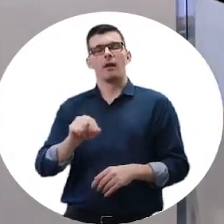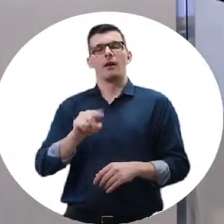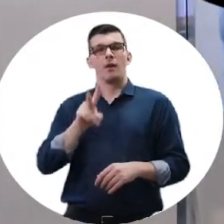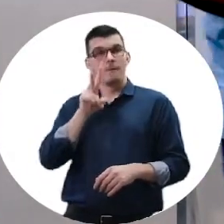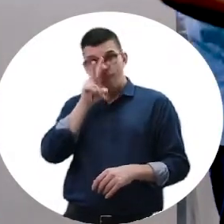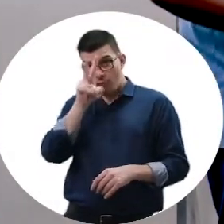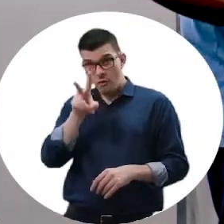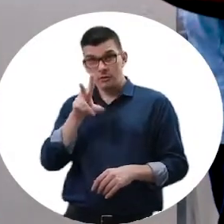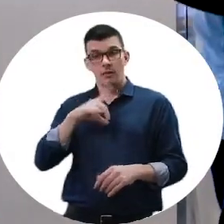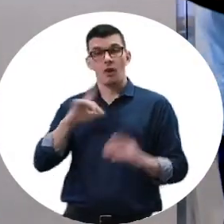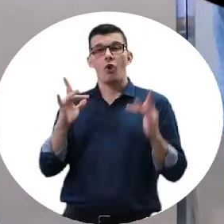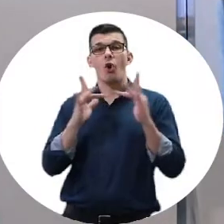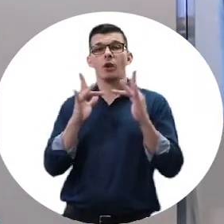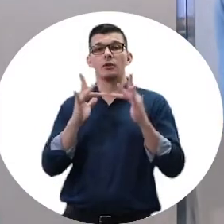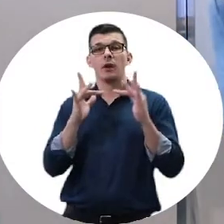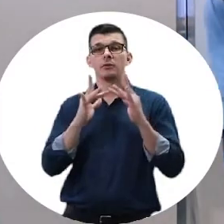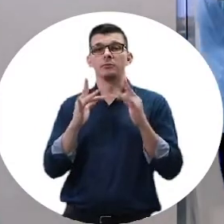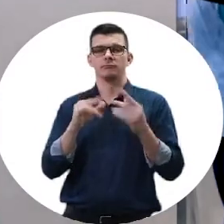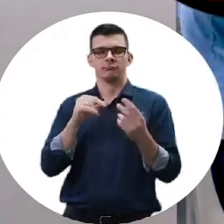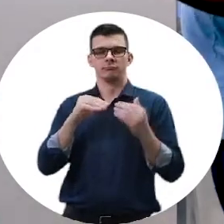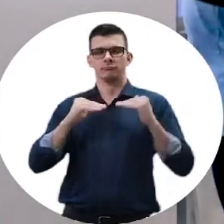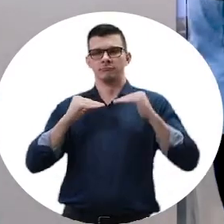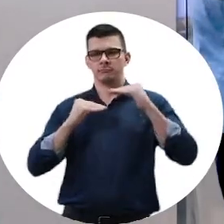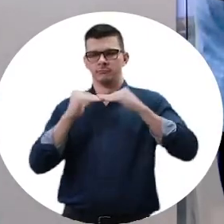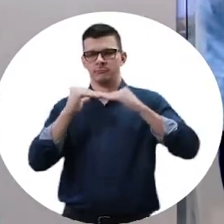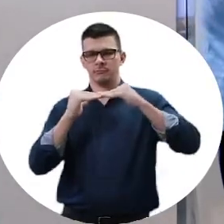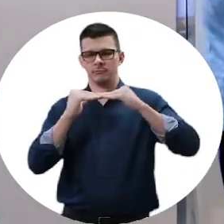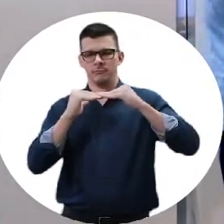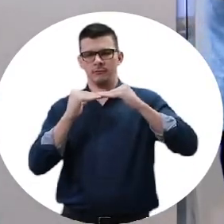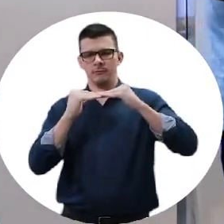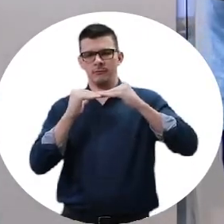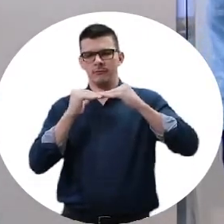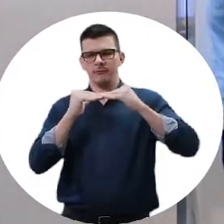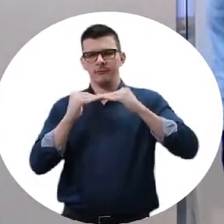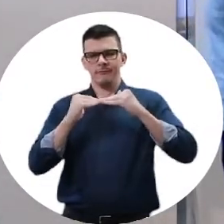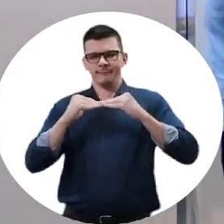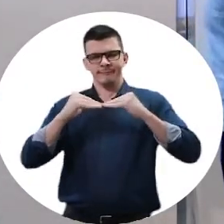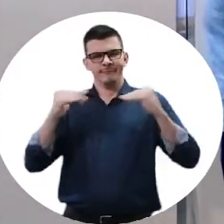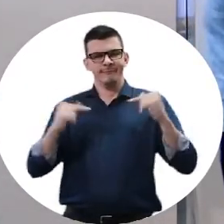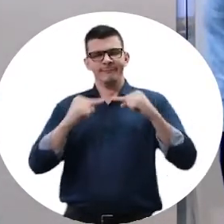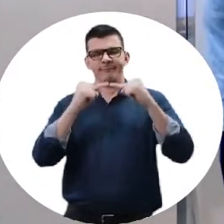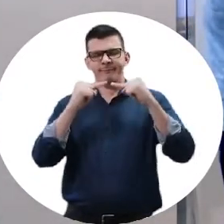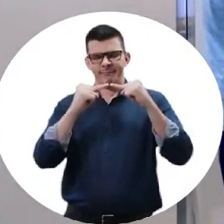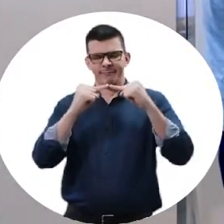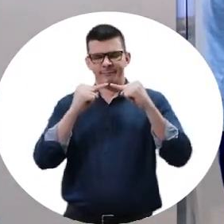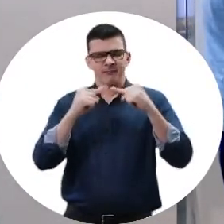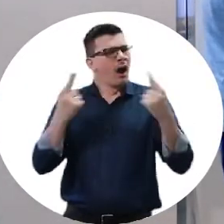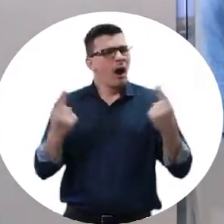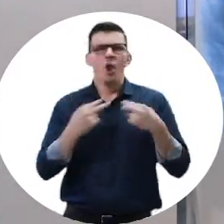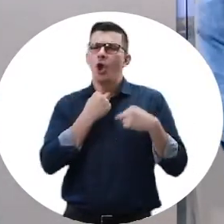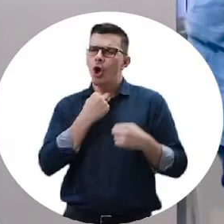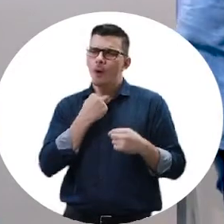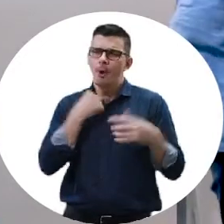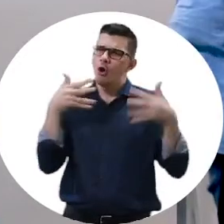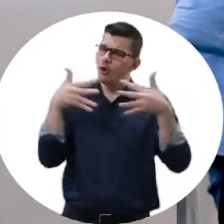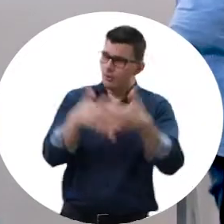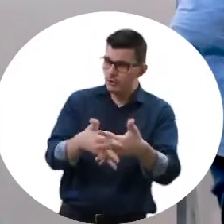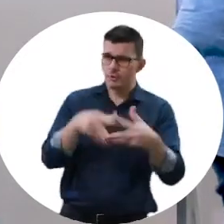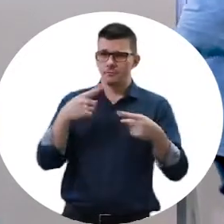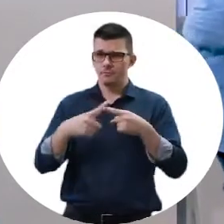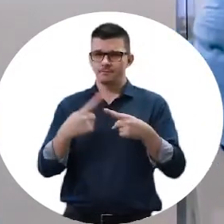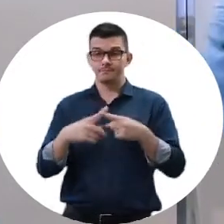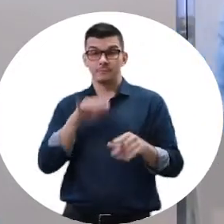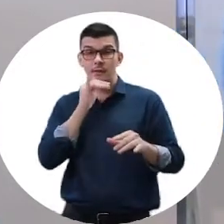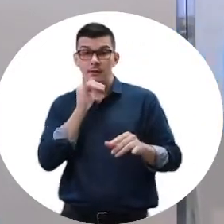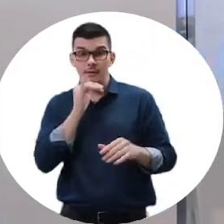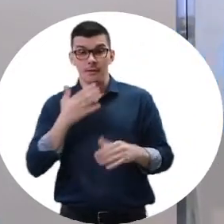A força normal é uma força que aparece no contato entre duas superfícies. Não pode confundir o seguinte,